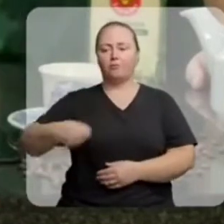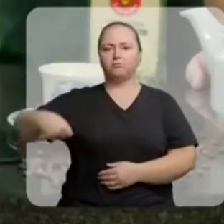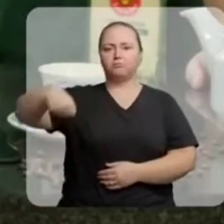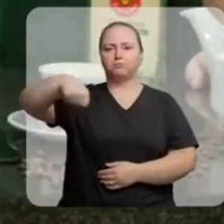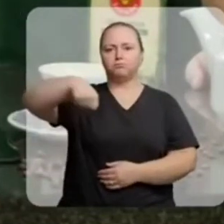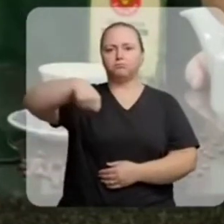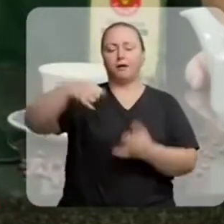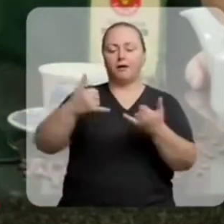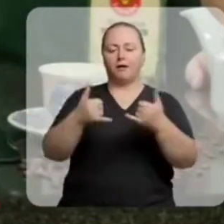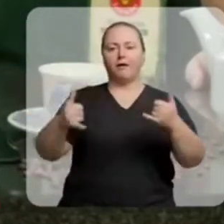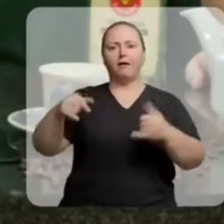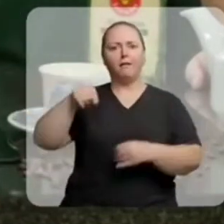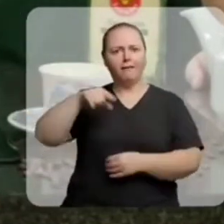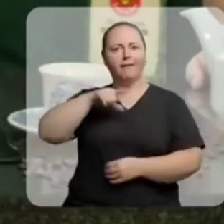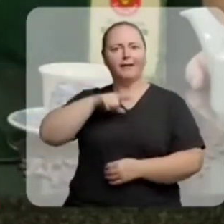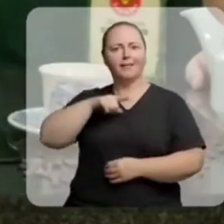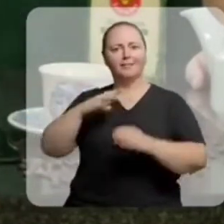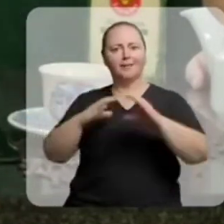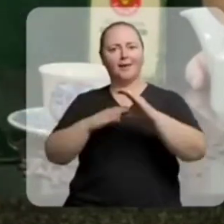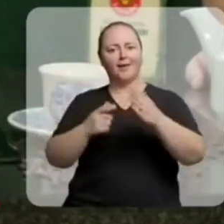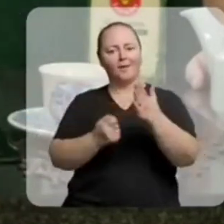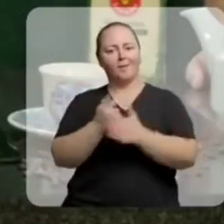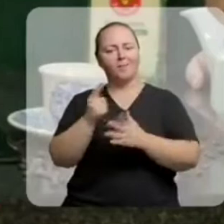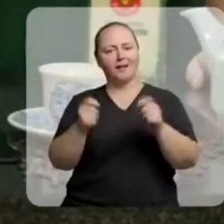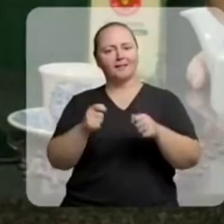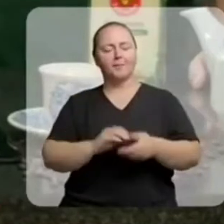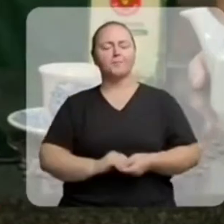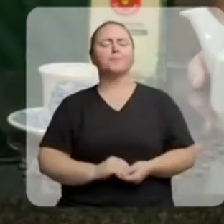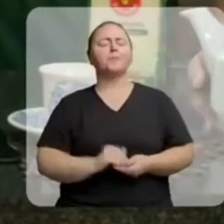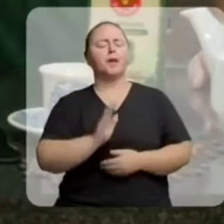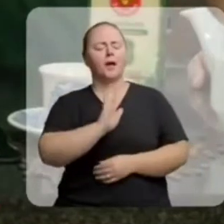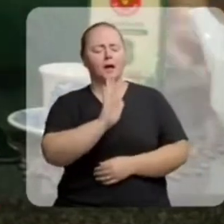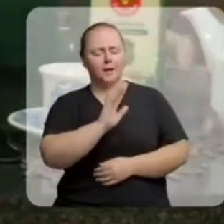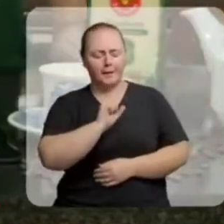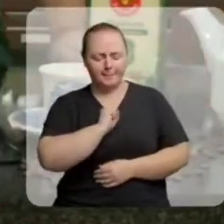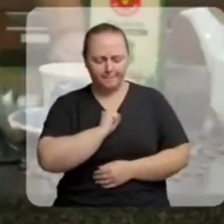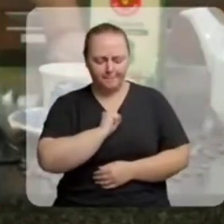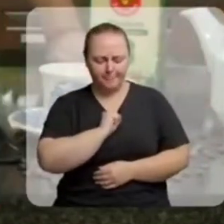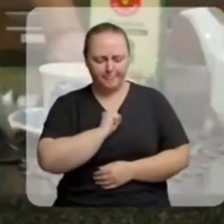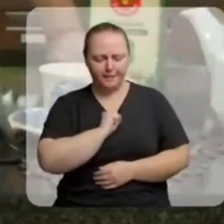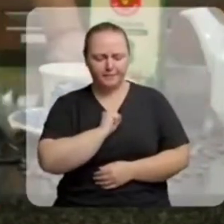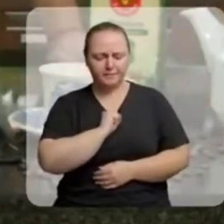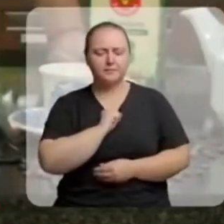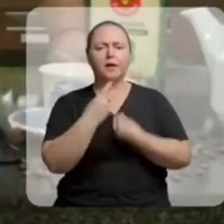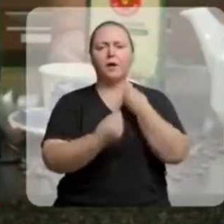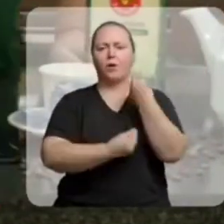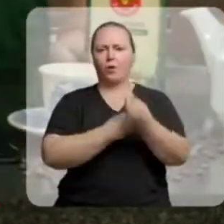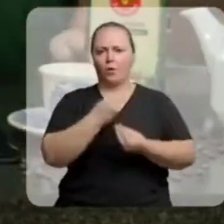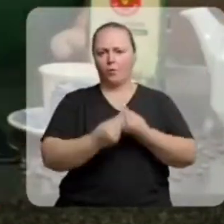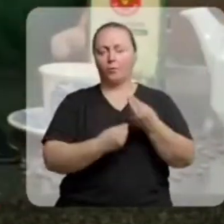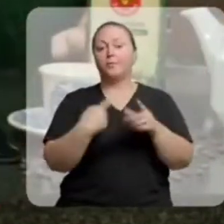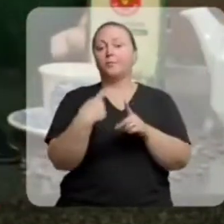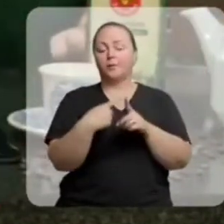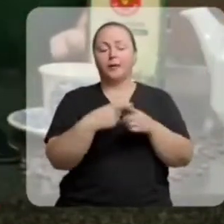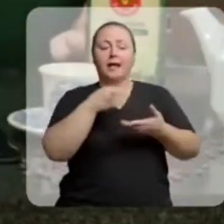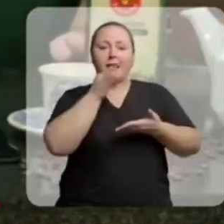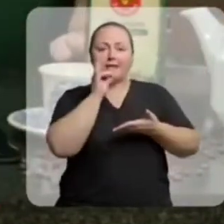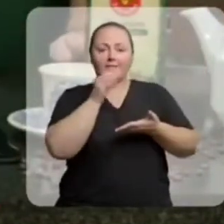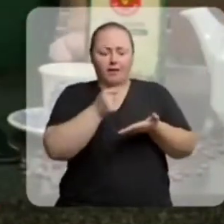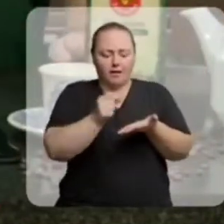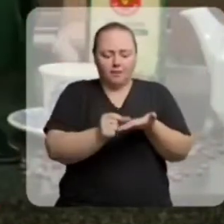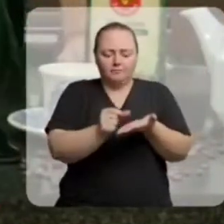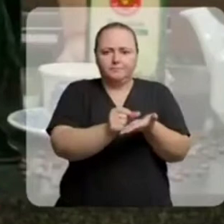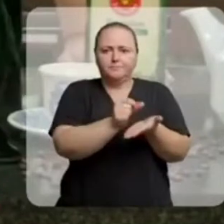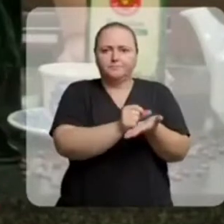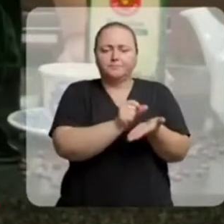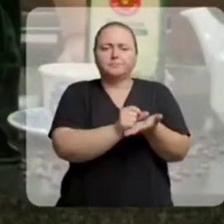na Cooper. Ô, Vamos Adri, ver. uma pergunta. Pra gente moar, aqui o café ele vem em grão, né? Oi? Isso, Pra gente moar, isso. o que